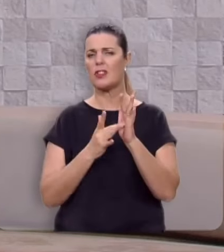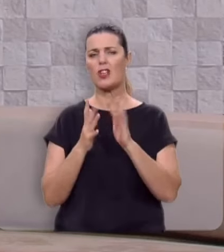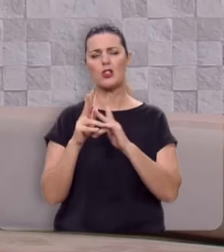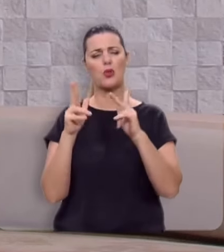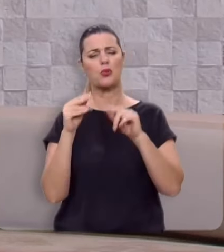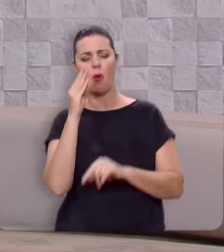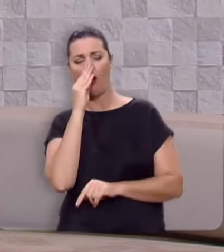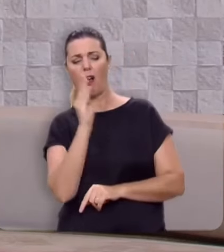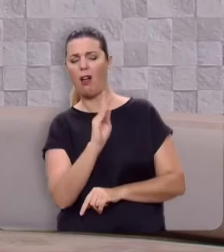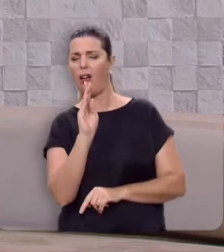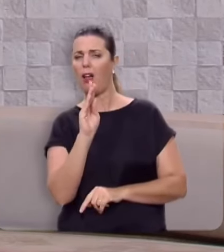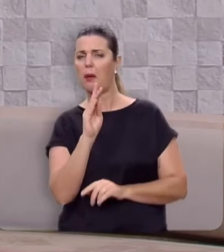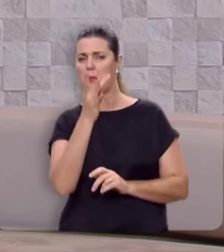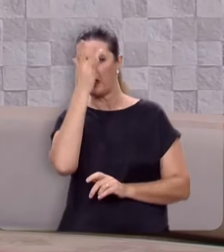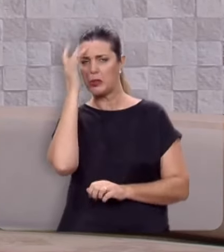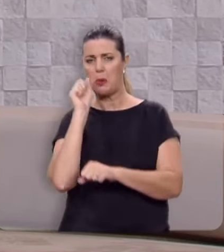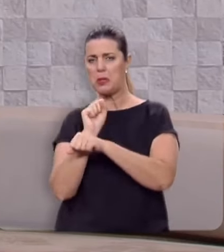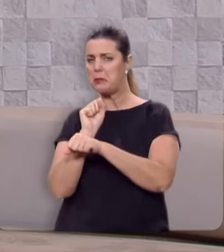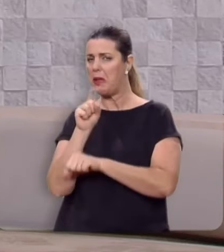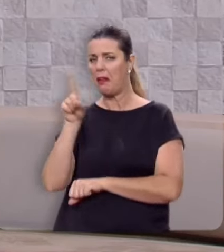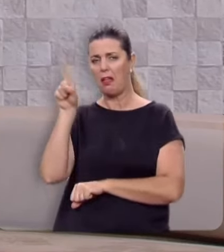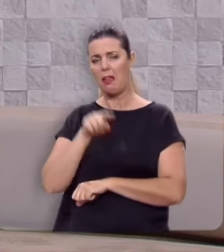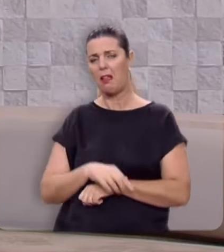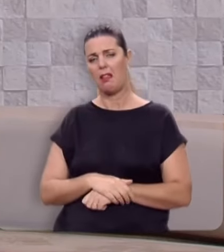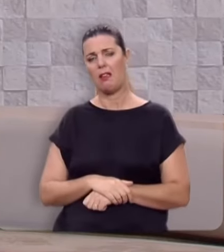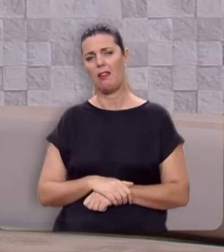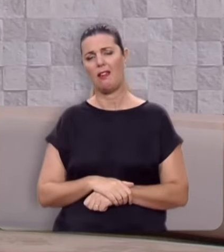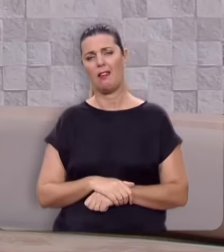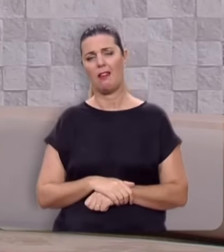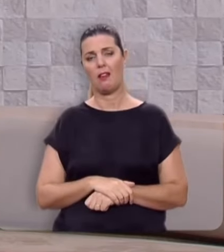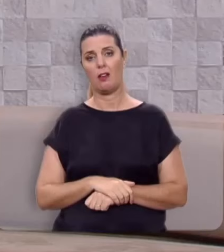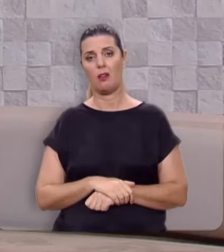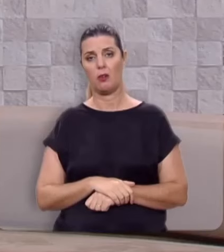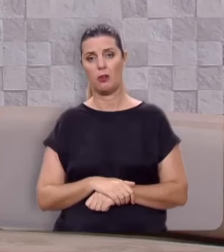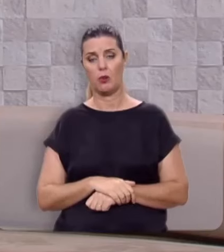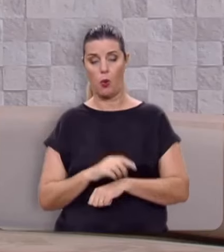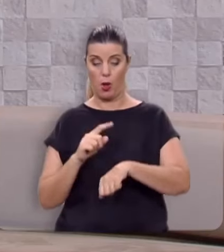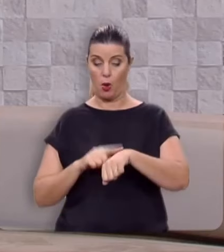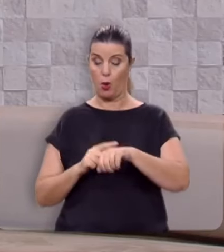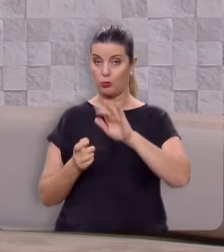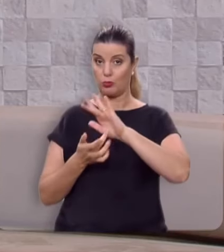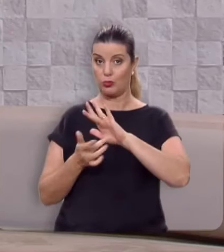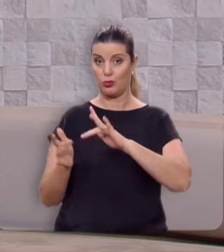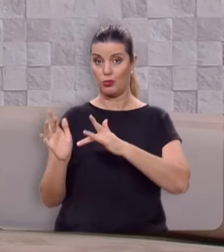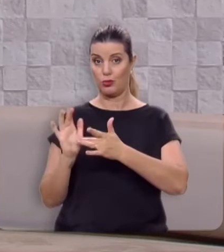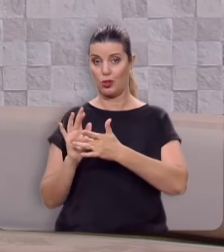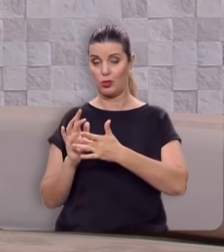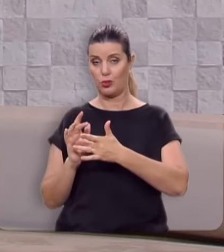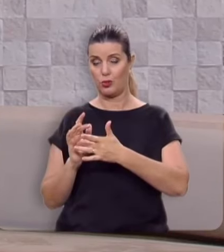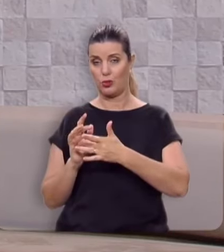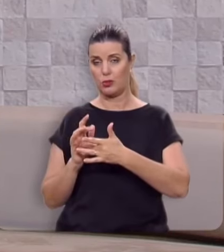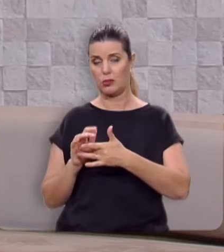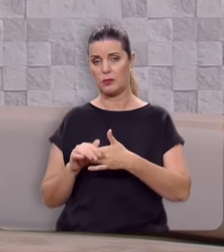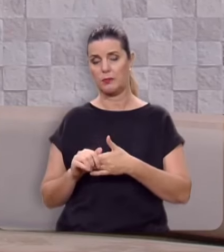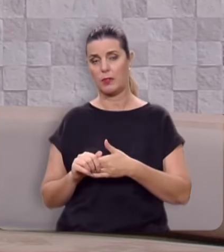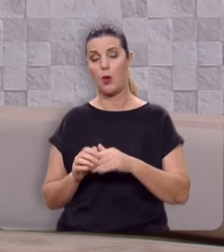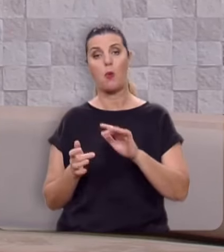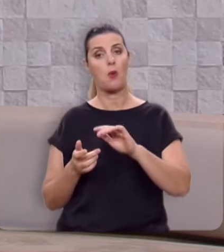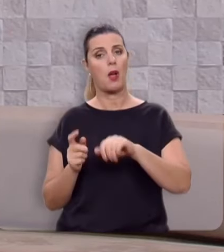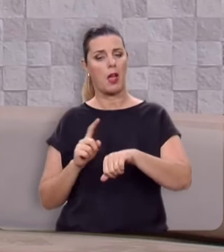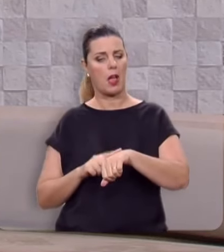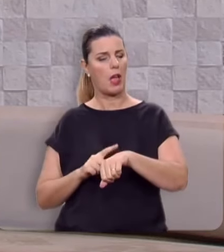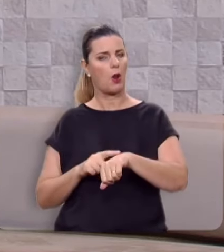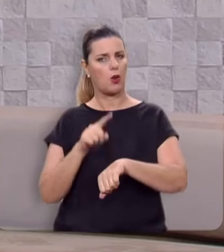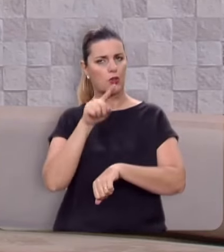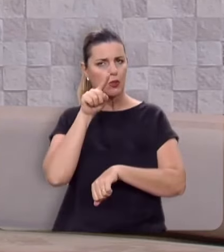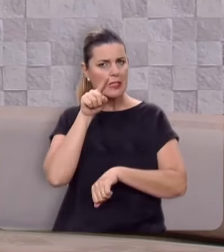nunca desampara aqueles que nele esperam. No seu relógio, pode ser que pareça que